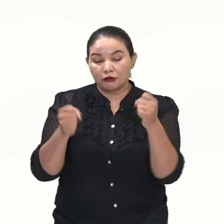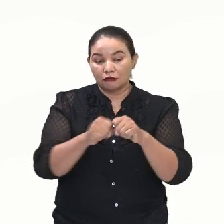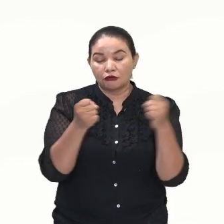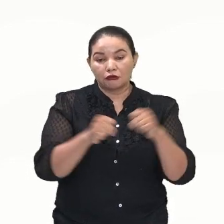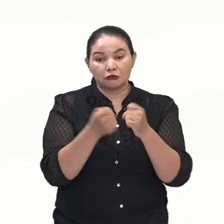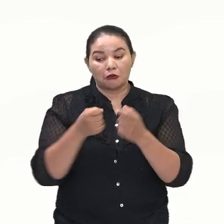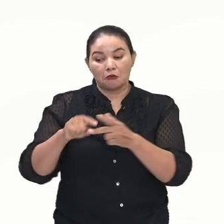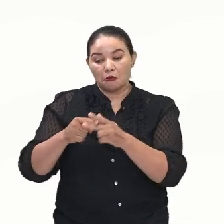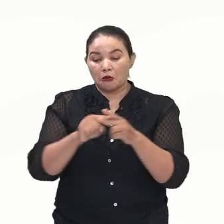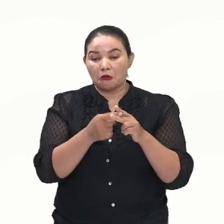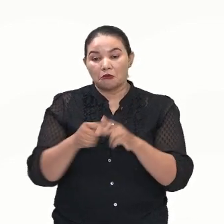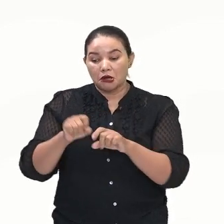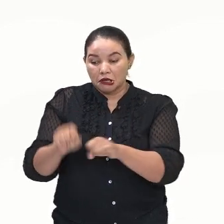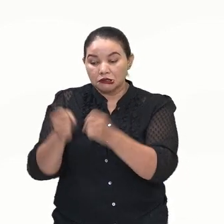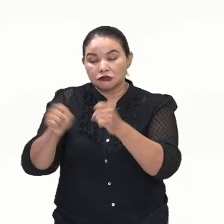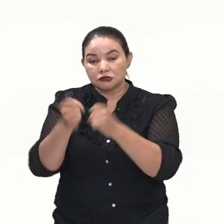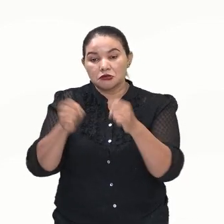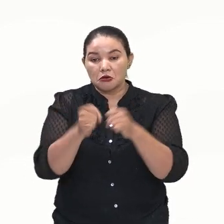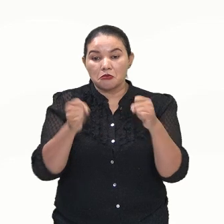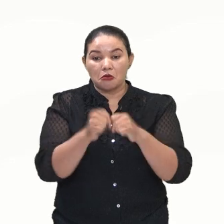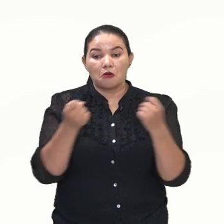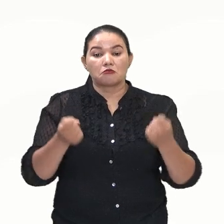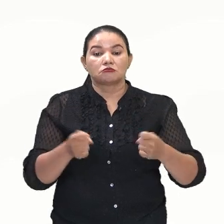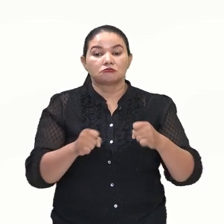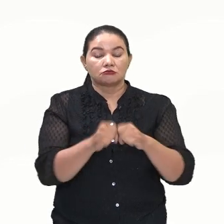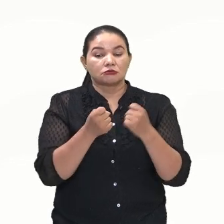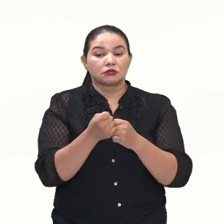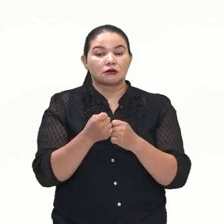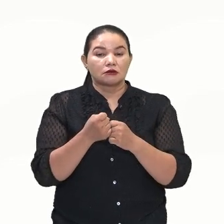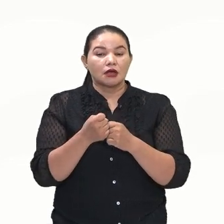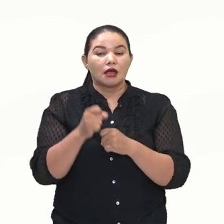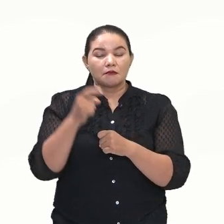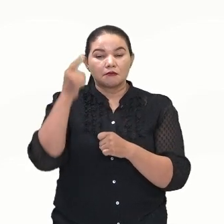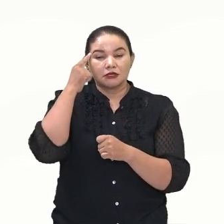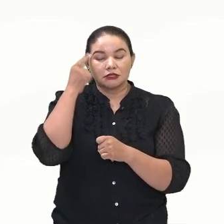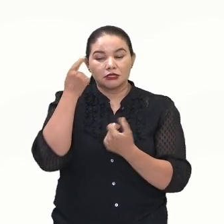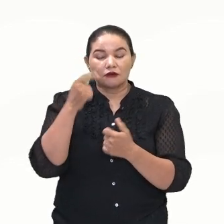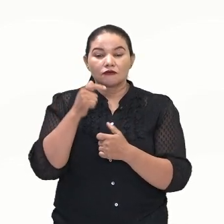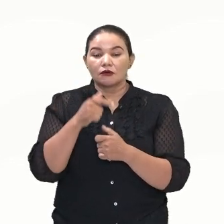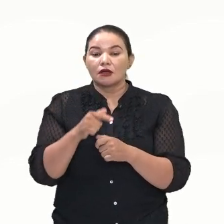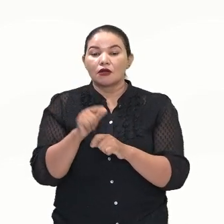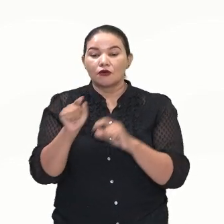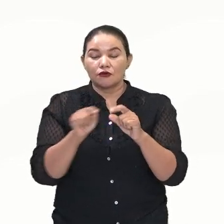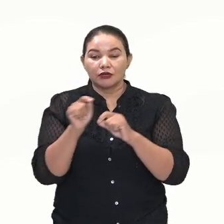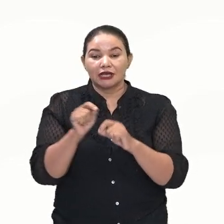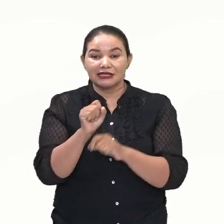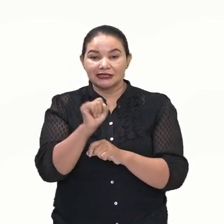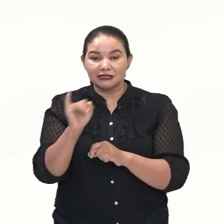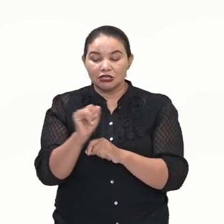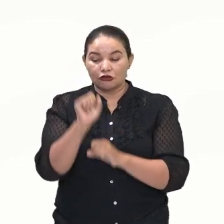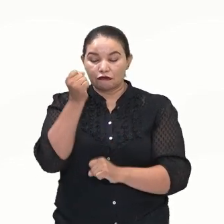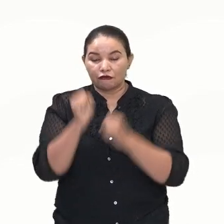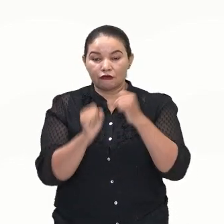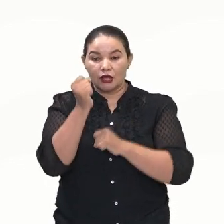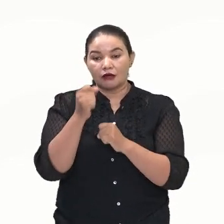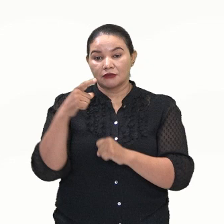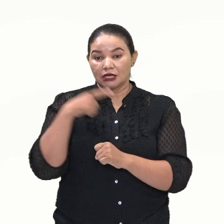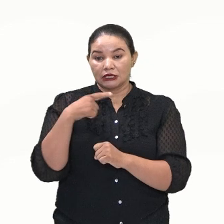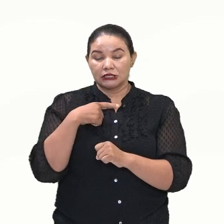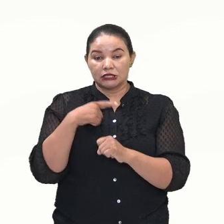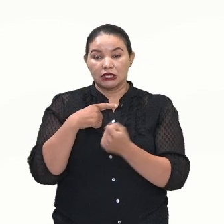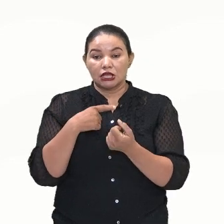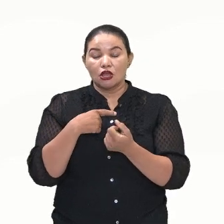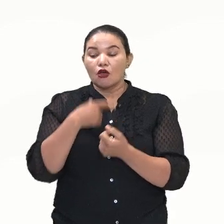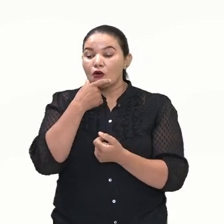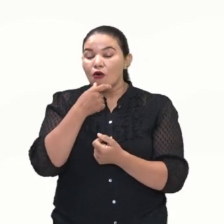máquina. Então, vejam bem como funcionava mais ou menos a cabeça desses operários nesse período. Se tinha ali numa fábrica 100